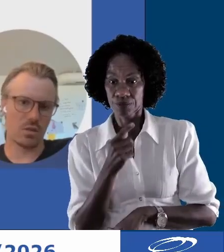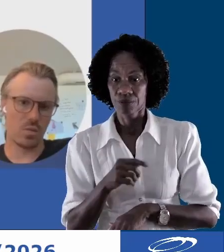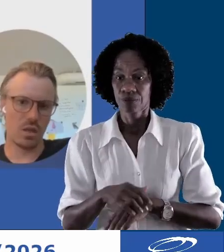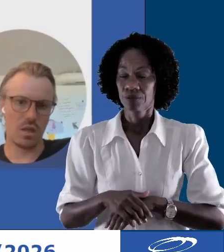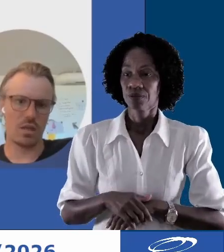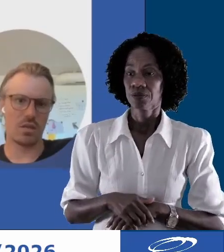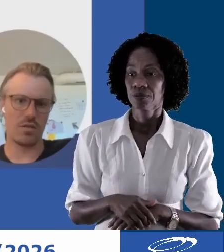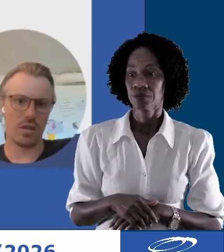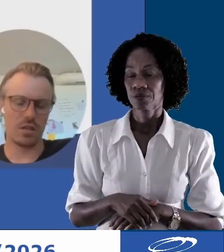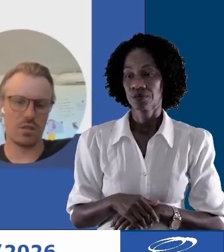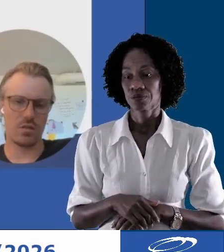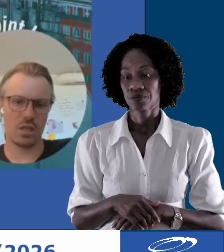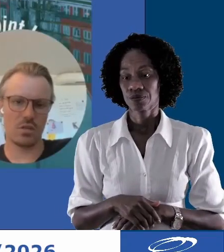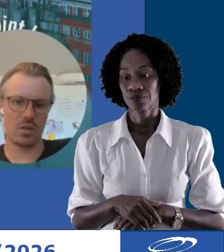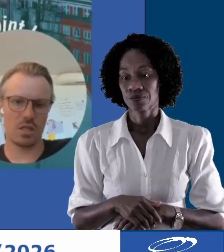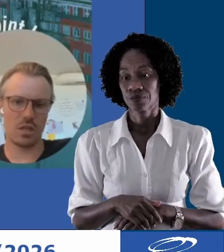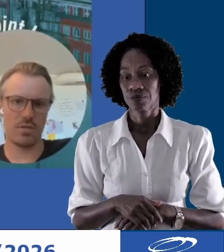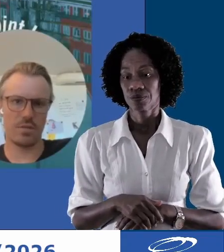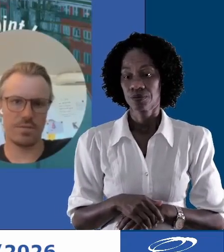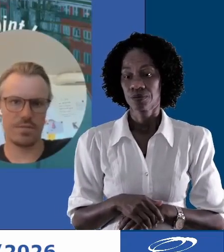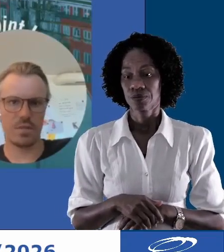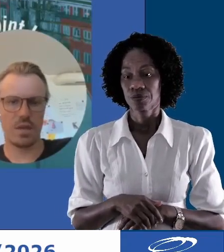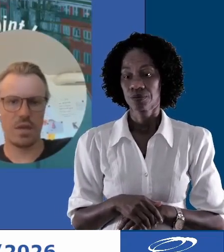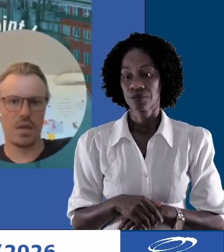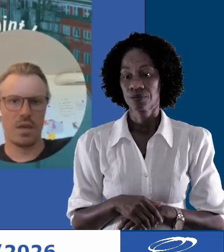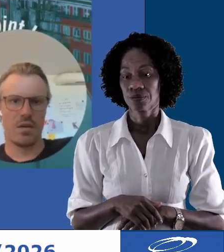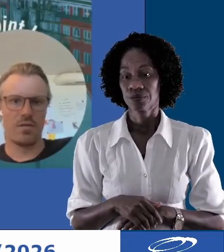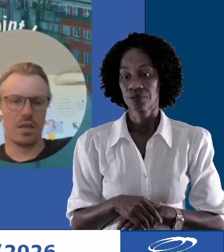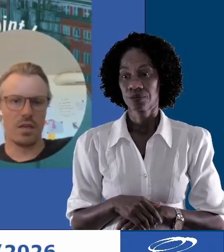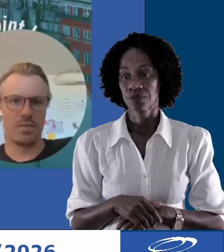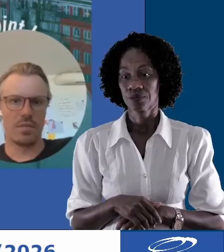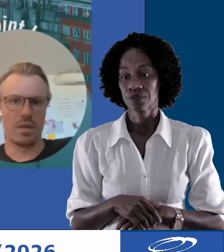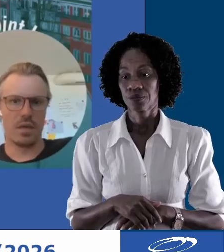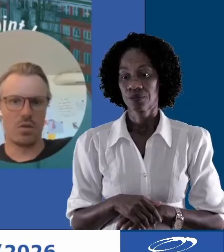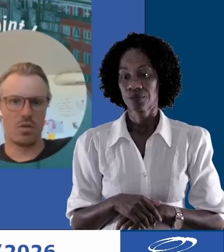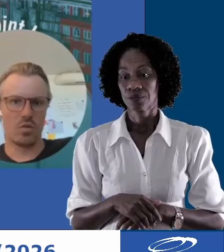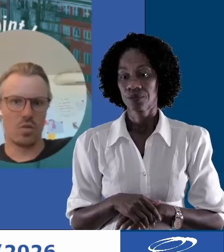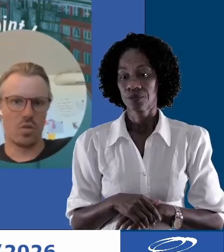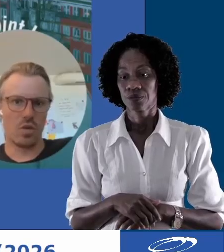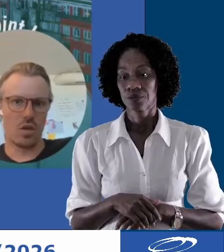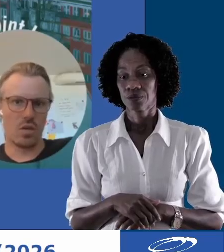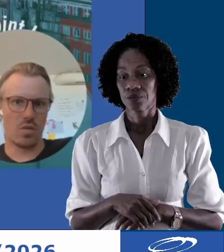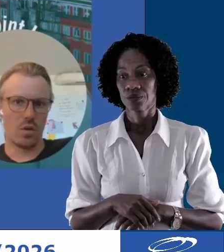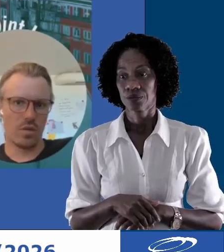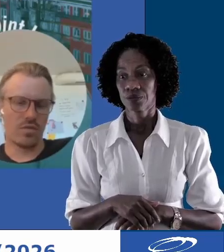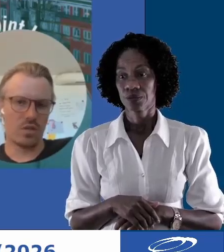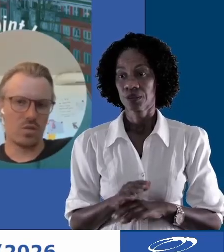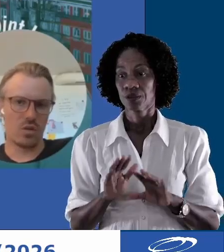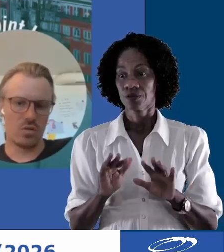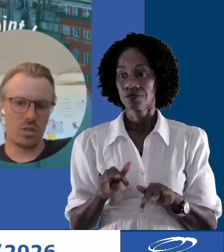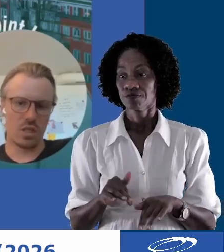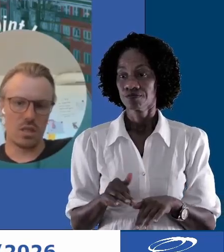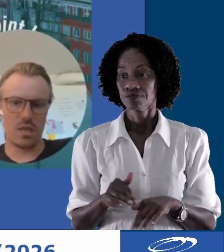targets with clinical efficacy to take it to the next level. Finally, I want to warmly invite you